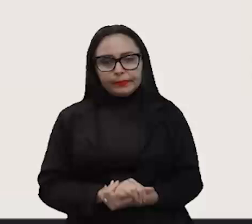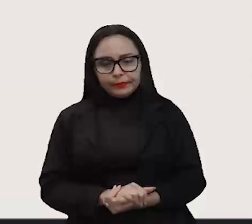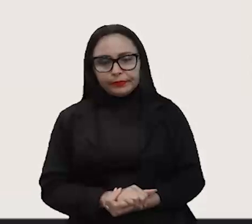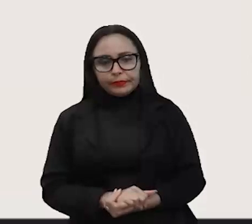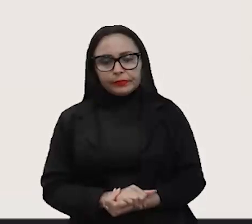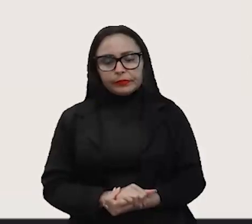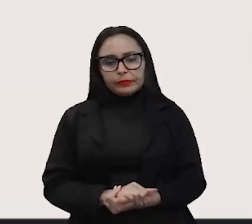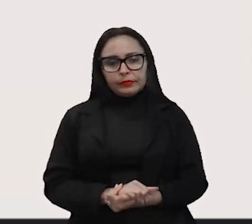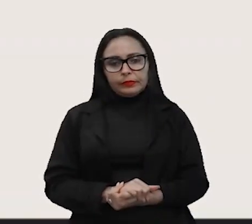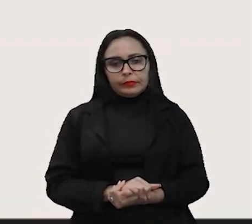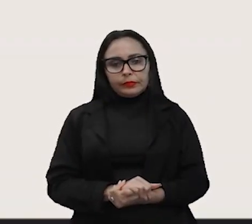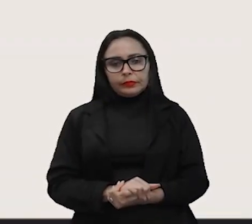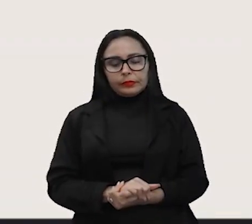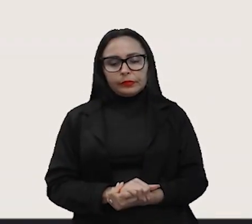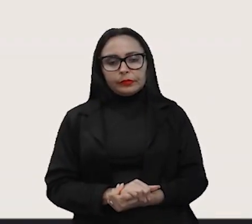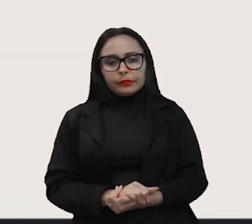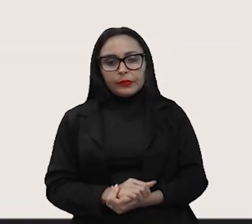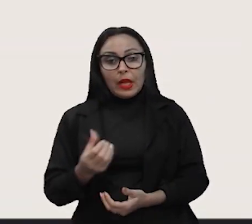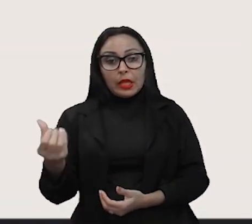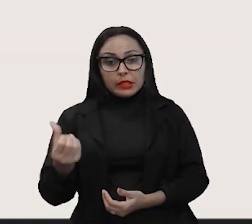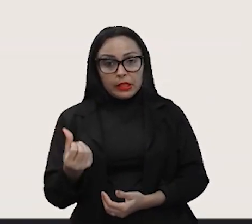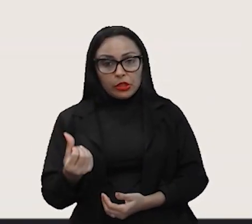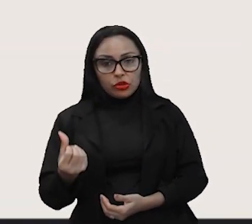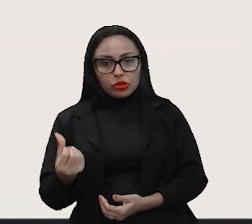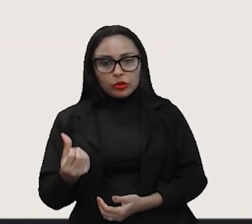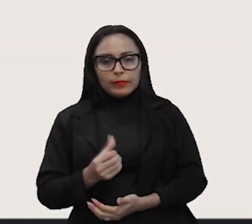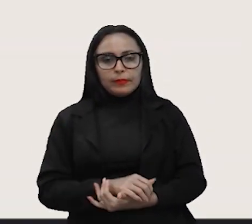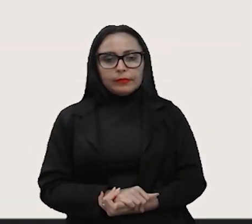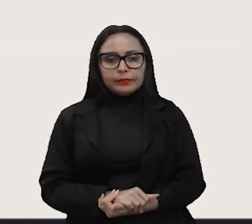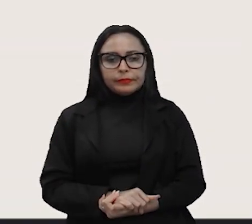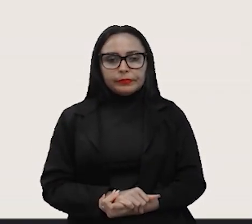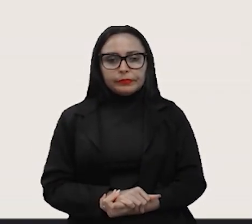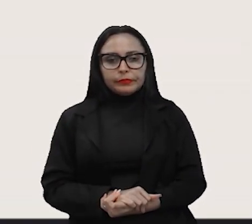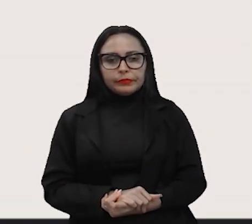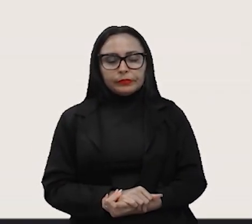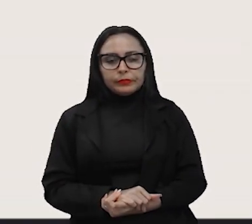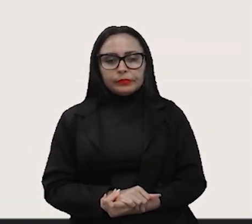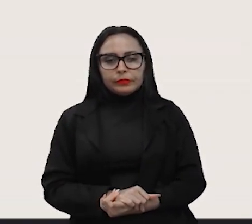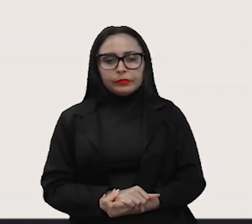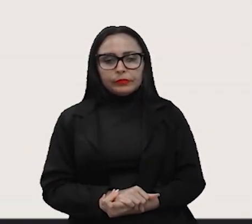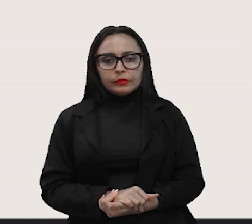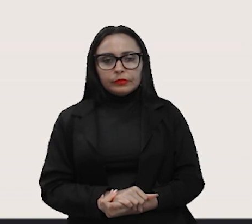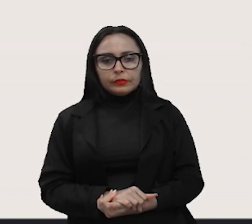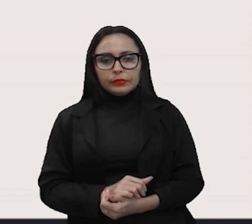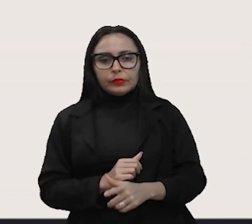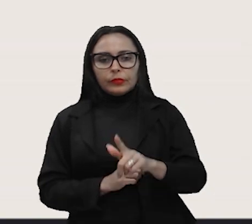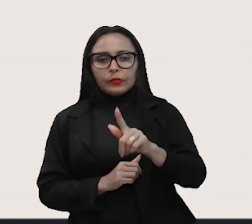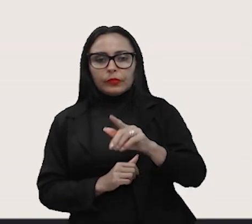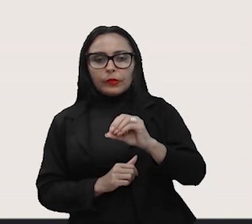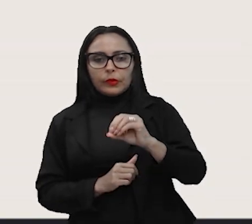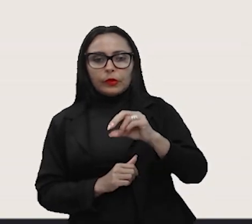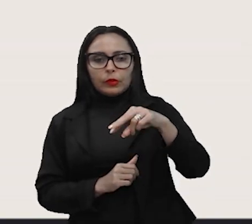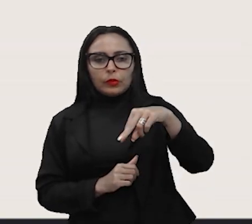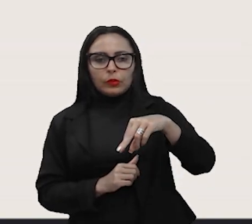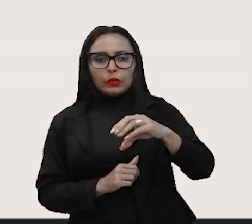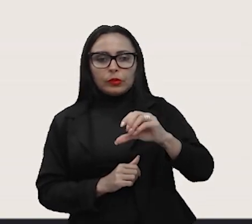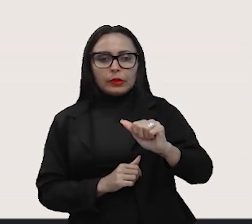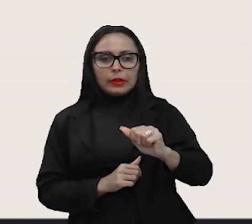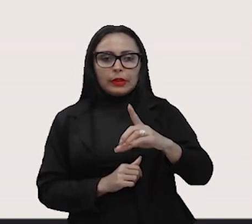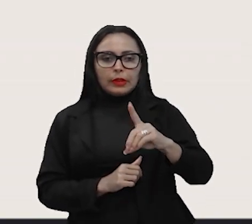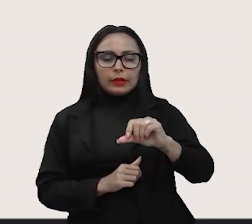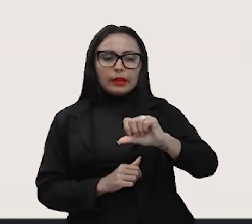ó, as gônadas. Aí quando a gente trabalha com as gônadas, lembre que isso aqui são as